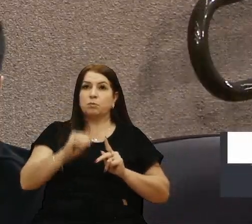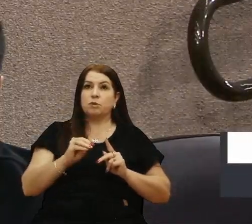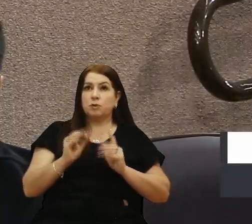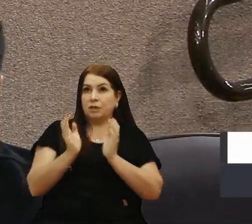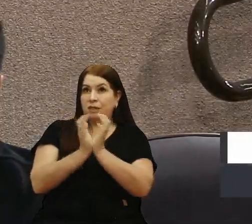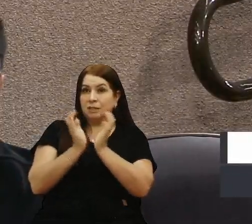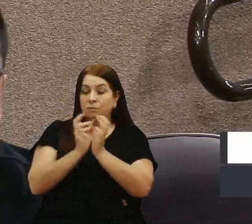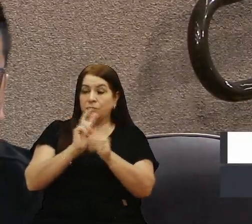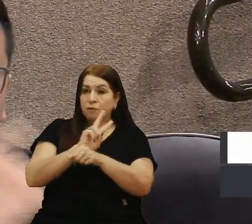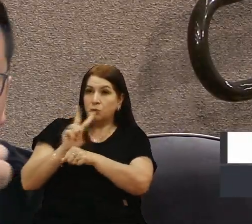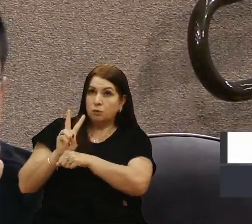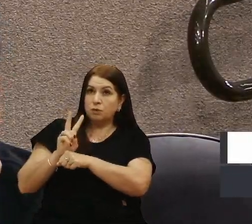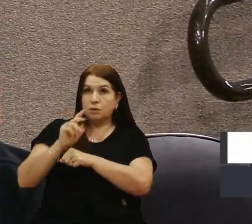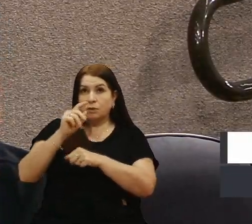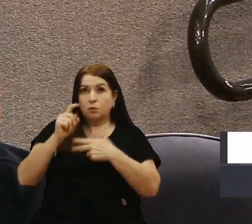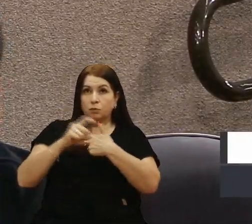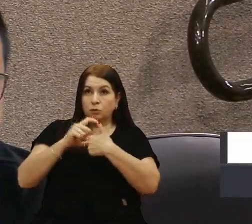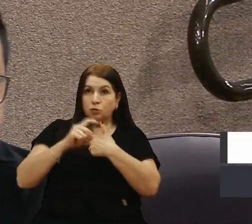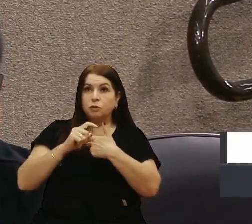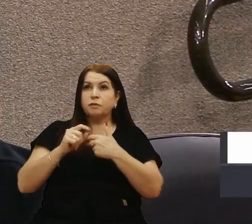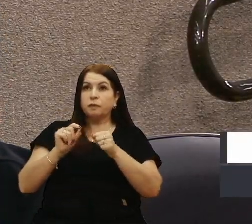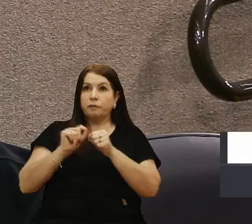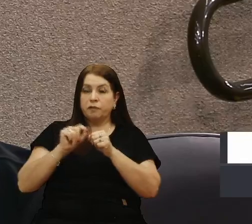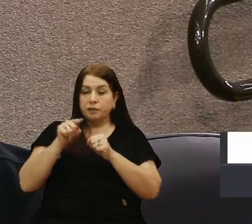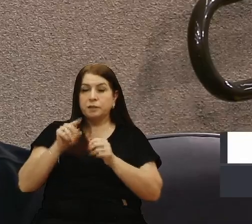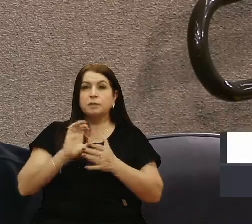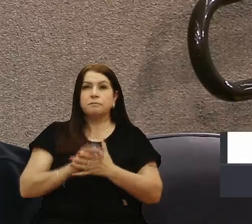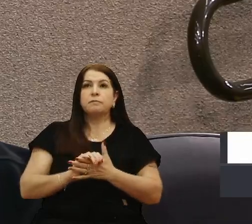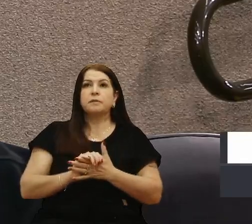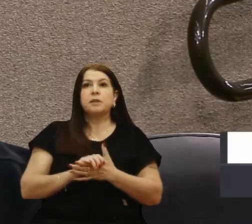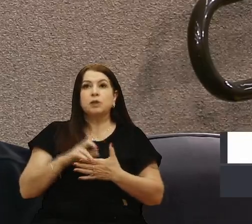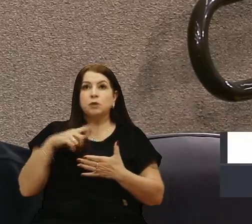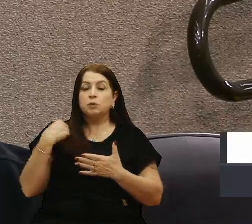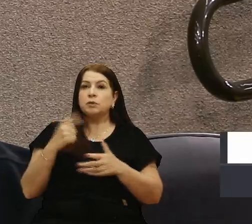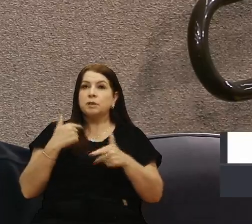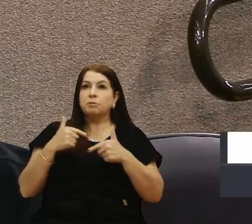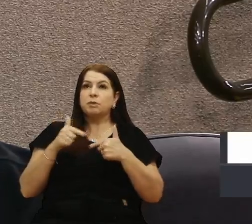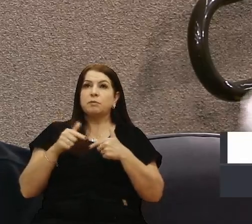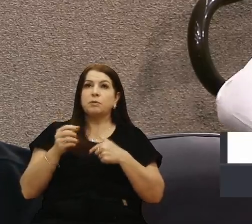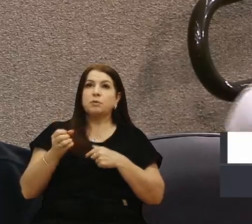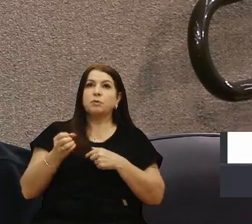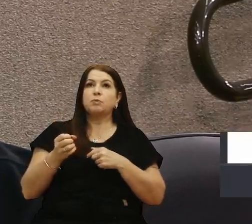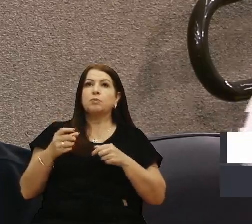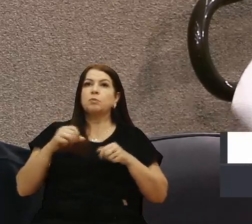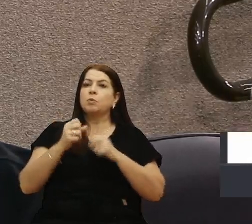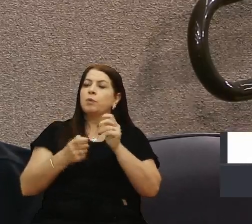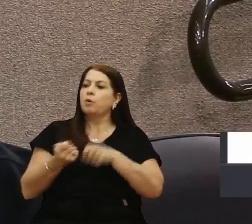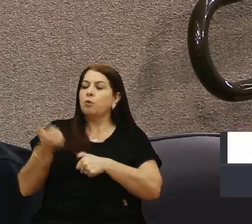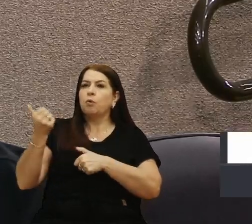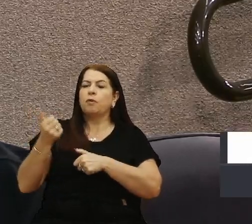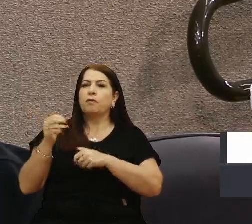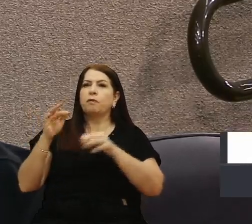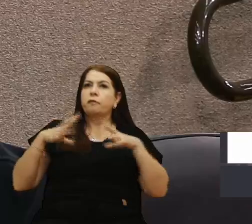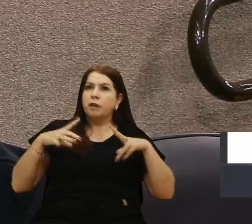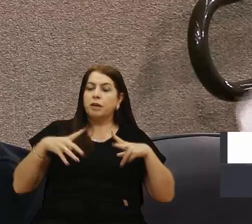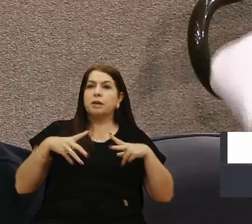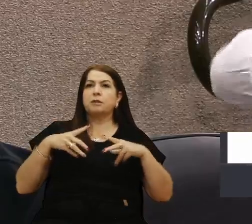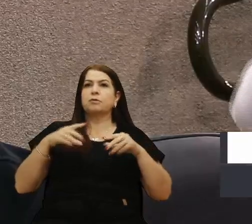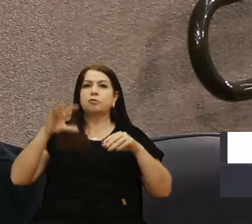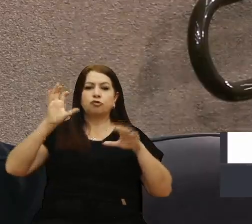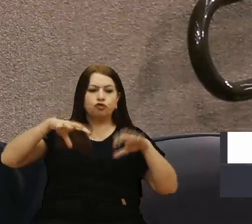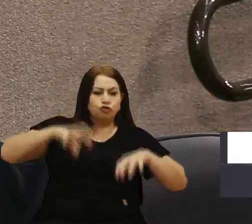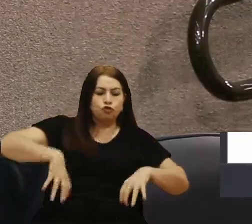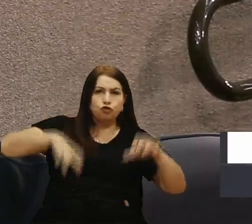equipe e fiscalizar o executivo, a gente vai fazer assim. E a gente trabalhando novo feriado, com enchente, sem enchente, na